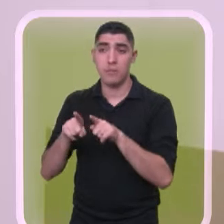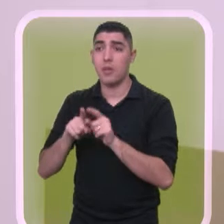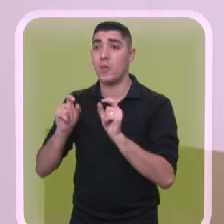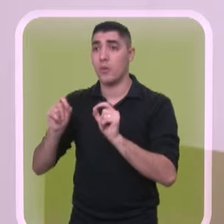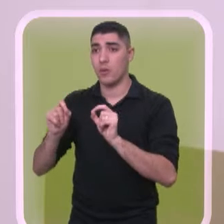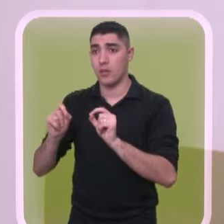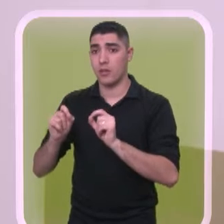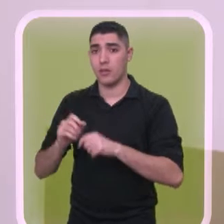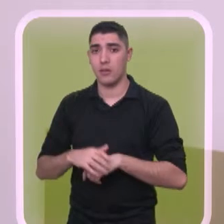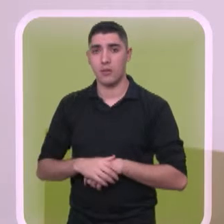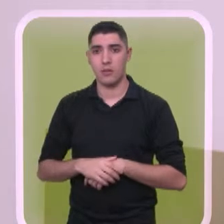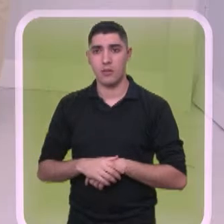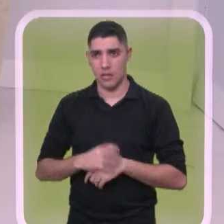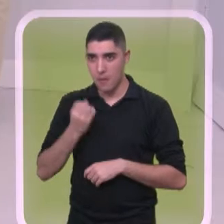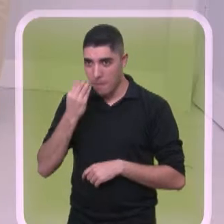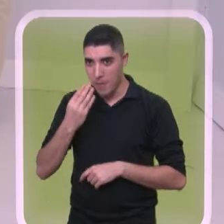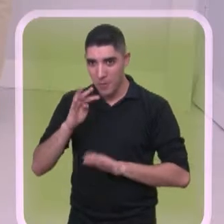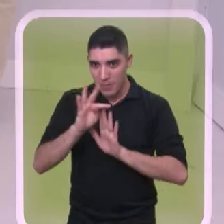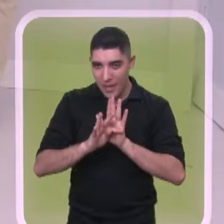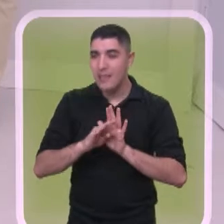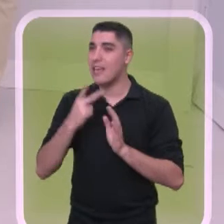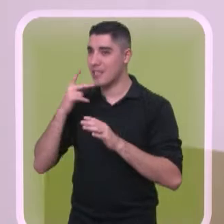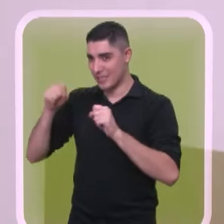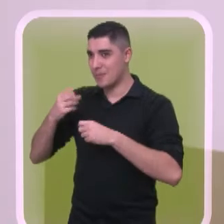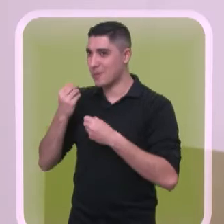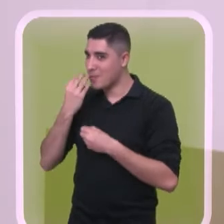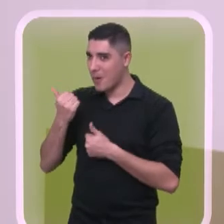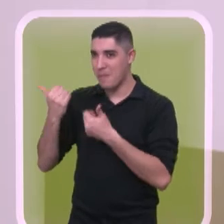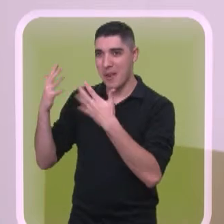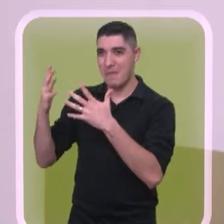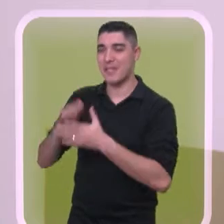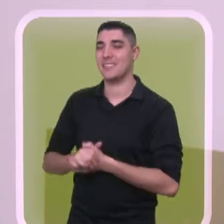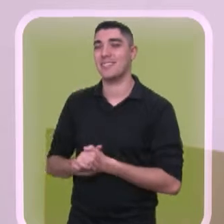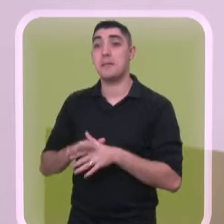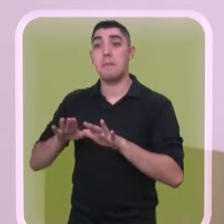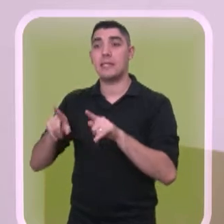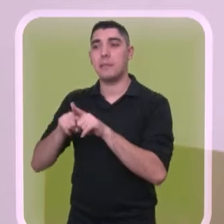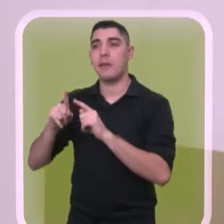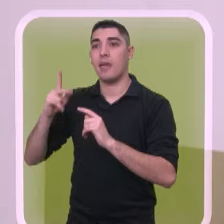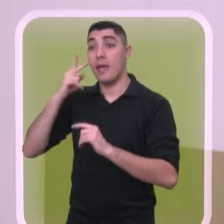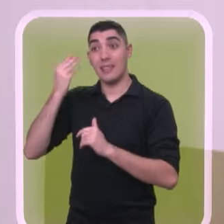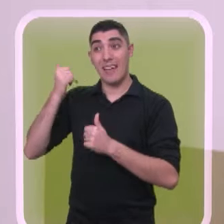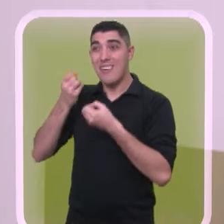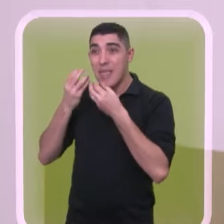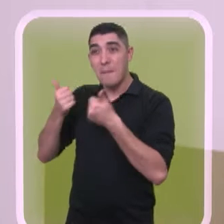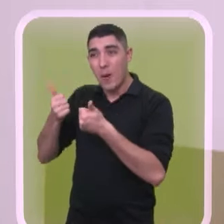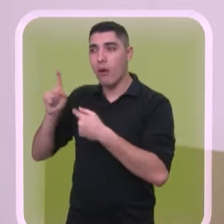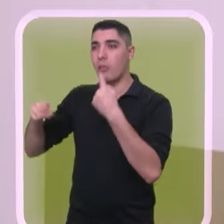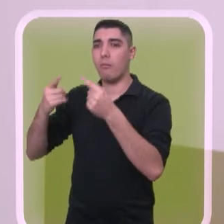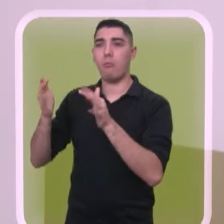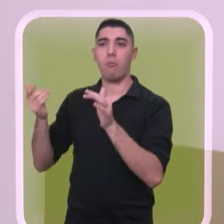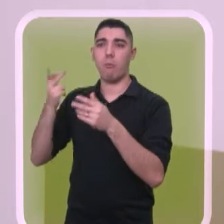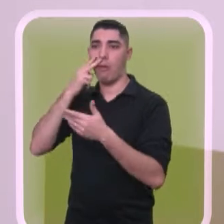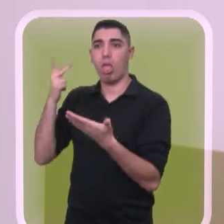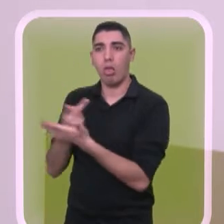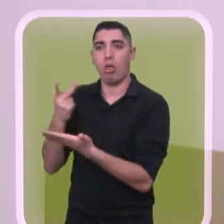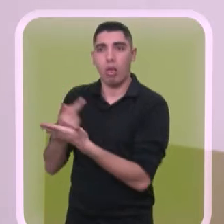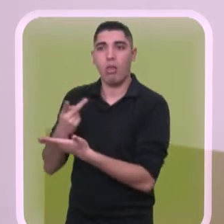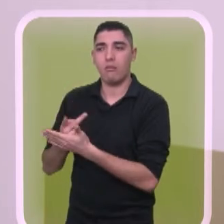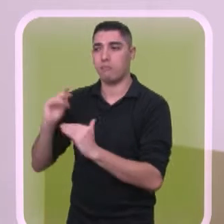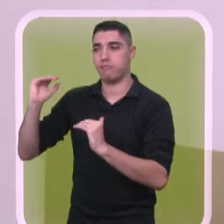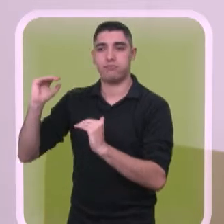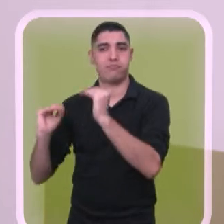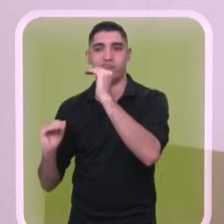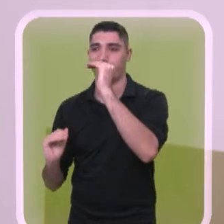as Tava coisas... bom o texto? Tá muito bom, parabéns. As coisas para o São José começaram a não dar certo, né? As bolas não caíram e para o Rio Claro,